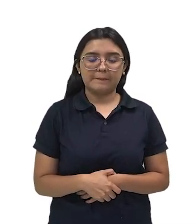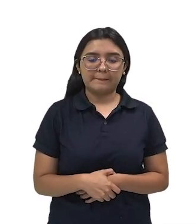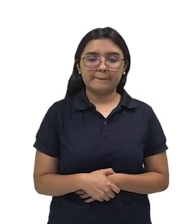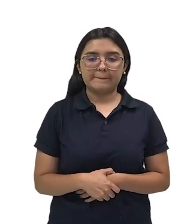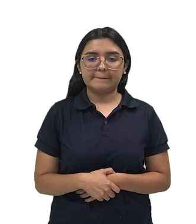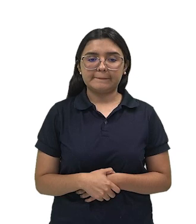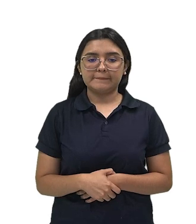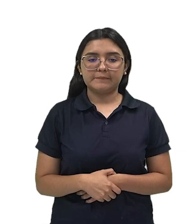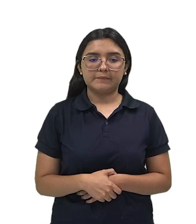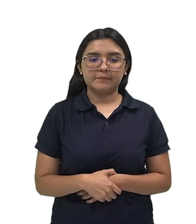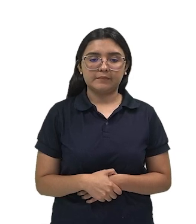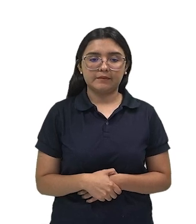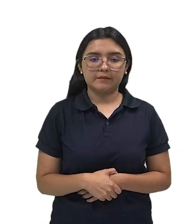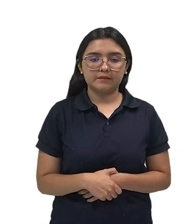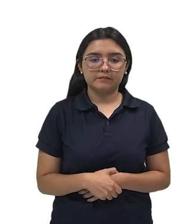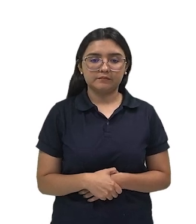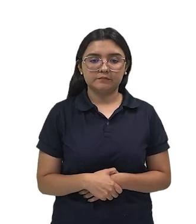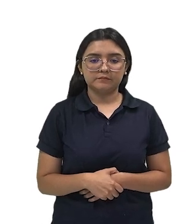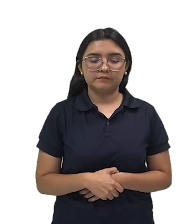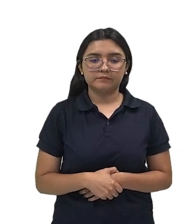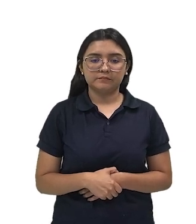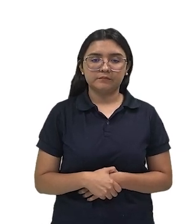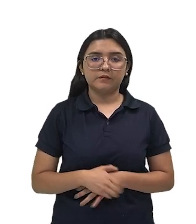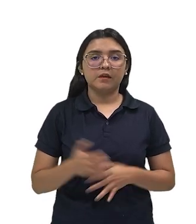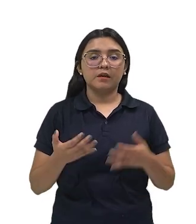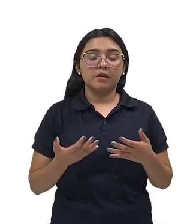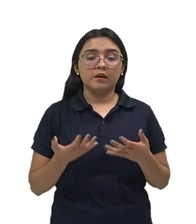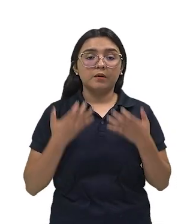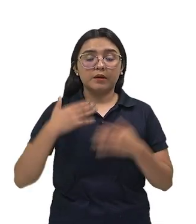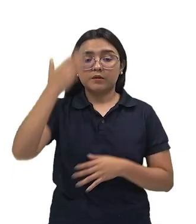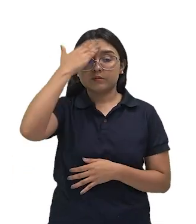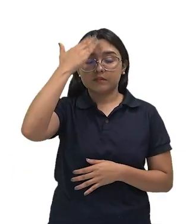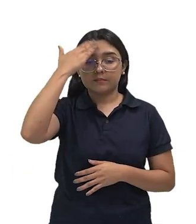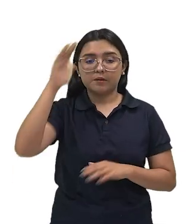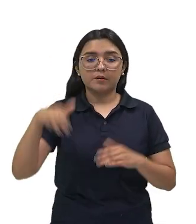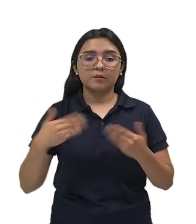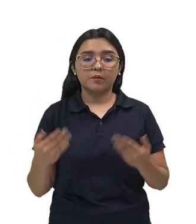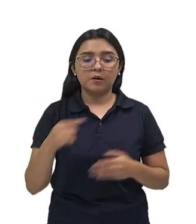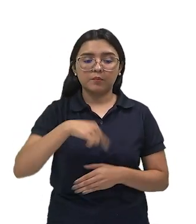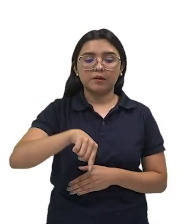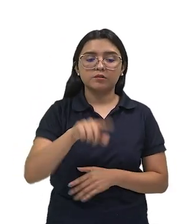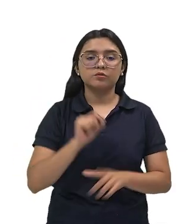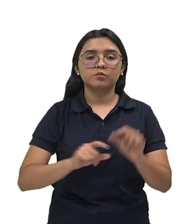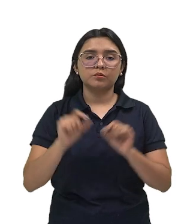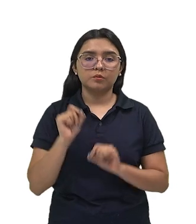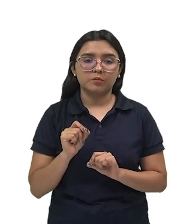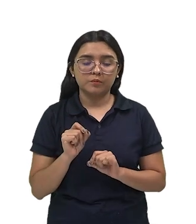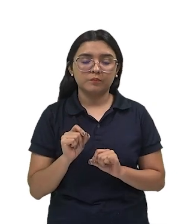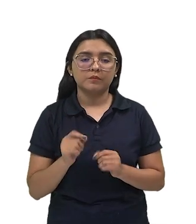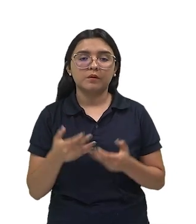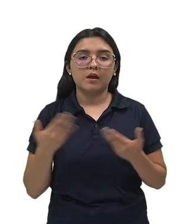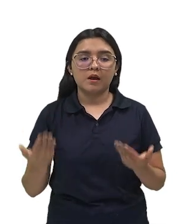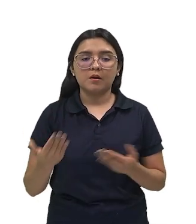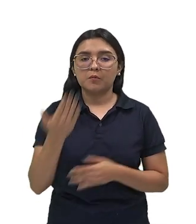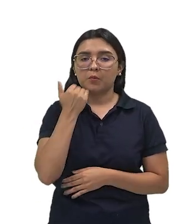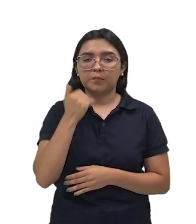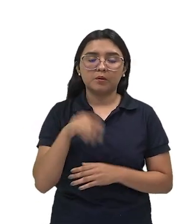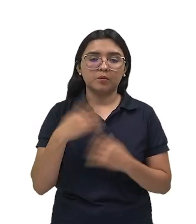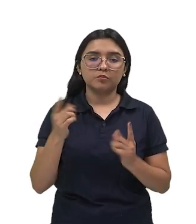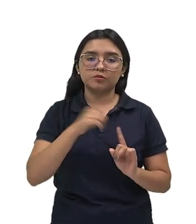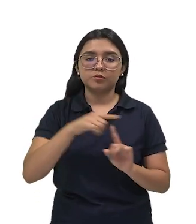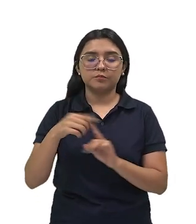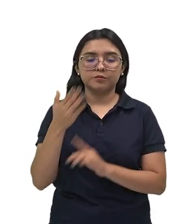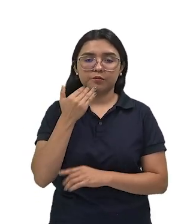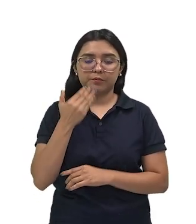relação a uma determinada comida, ou seja, vamos procurar saber quais são, ou